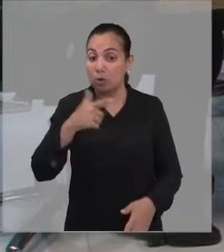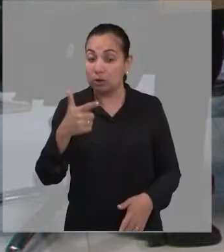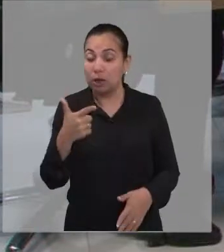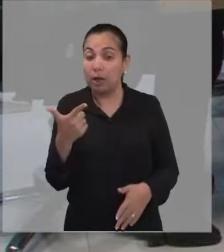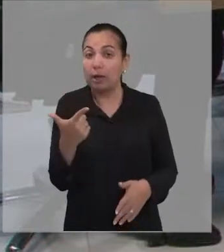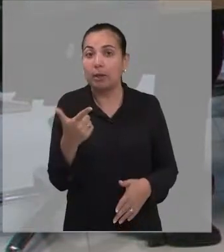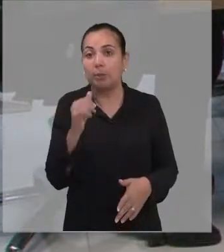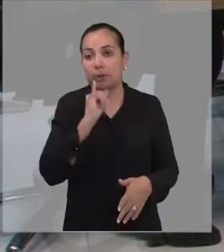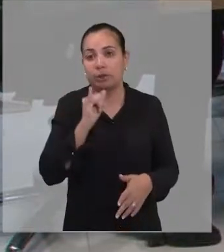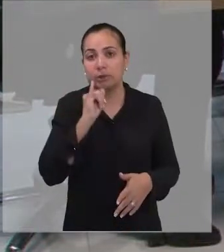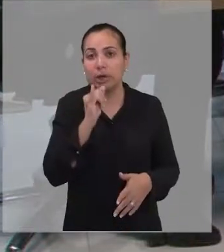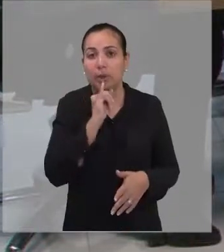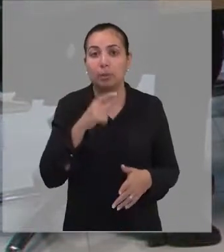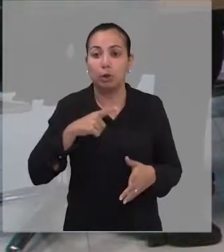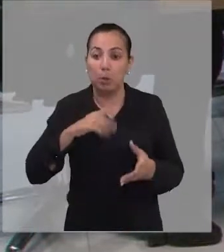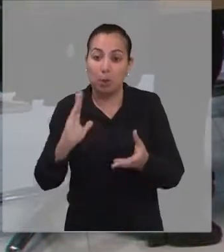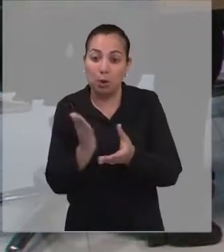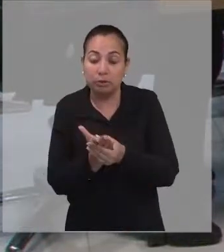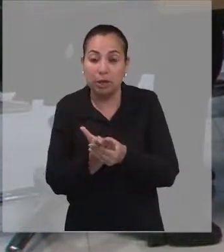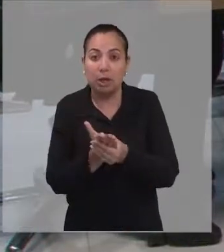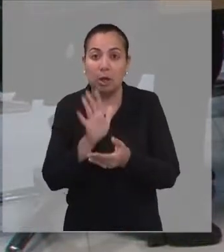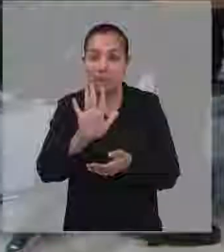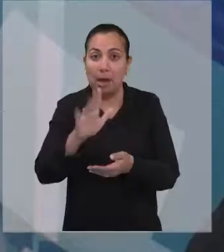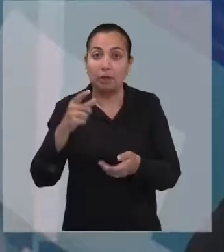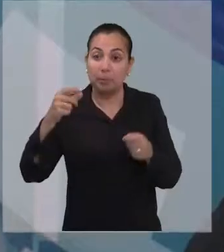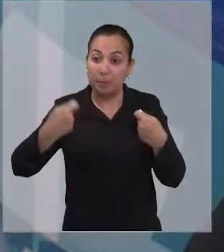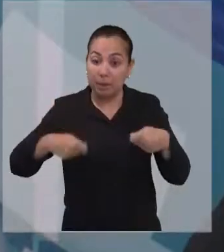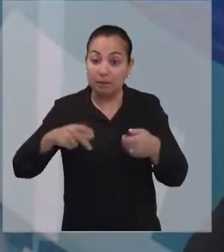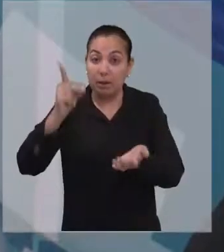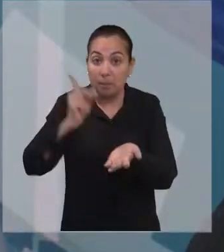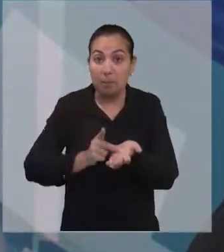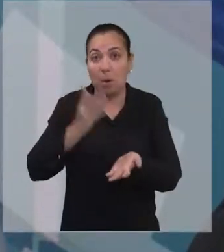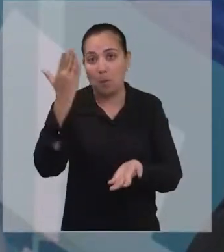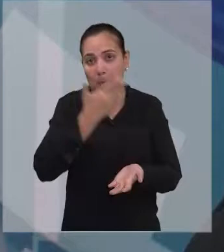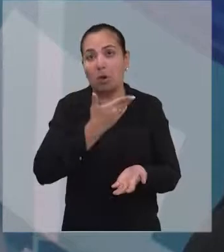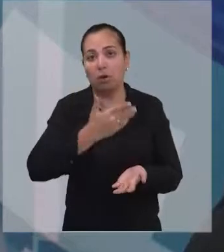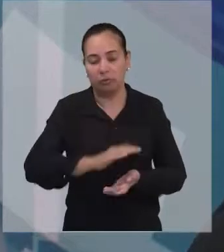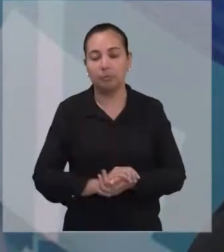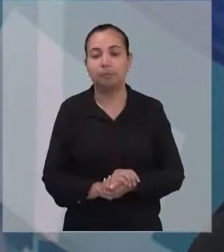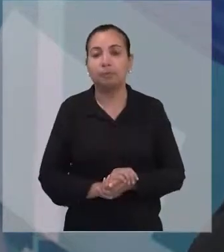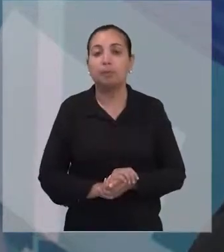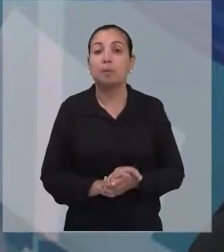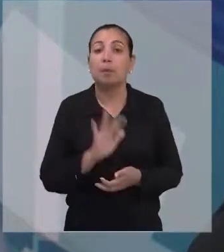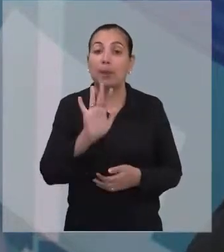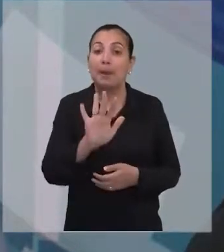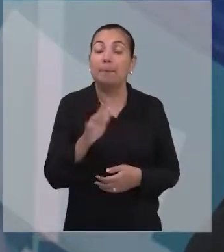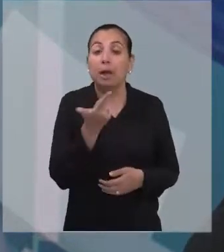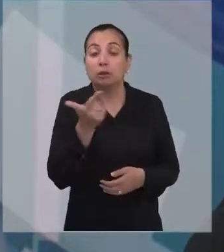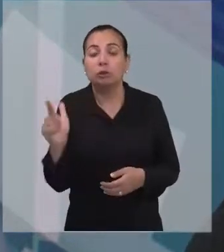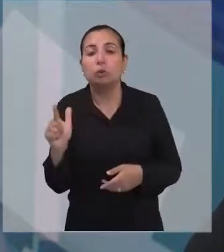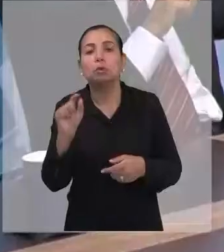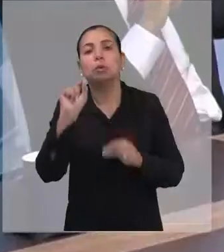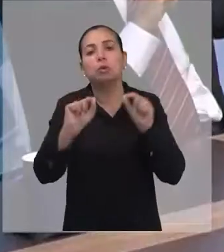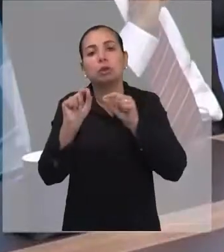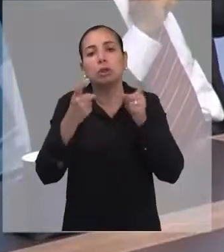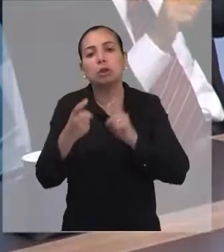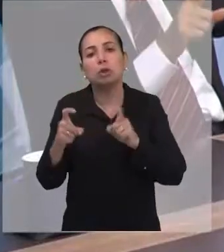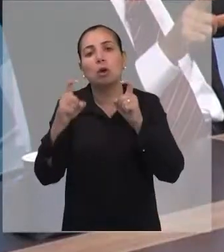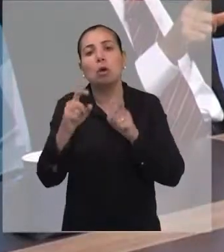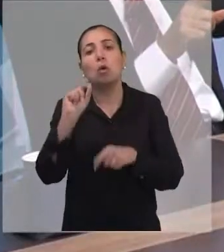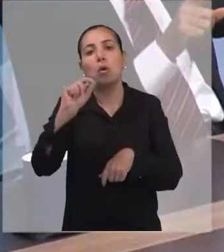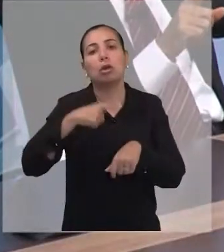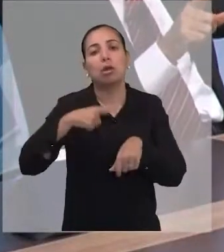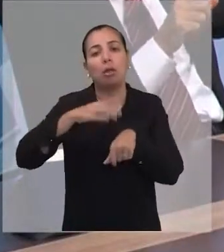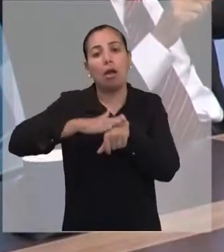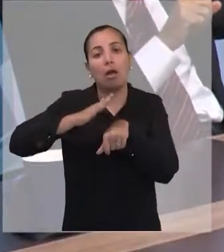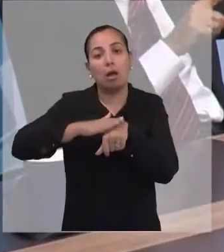Sim. Como, por exemplo, negar a prova verdadeira. Agora, por outro lado, estamos discutindo também a atitude dos agentes